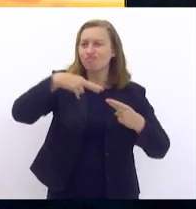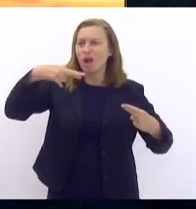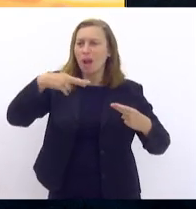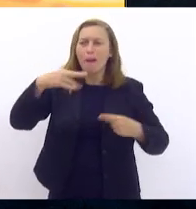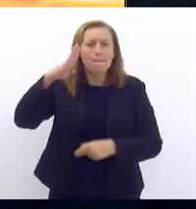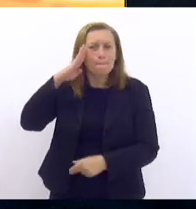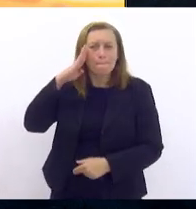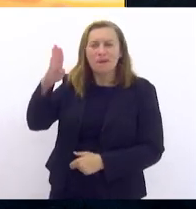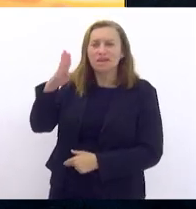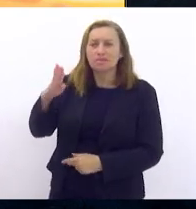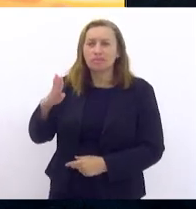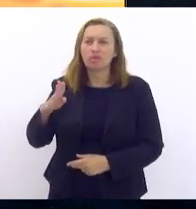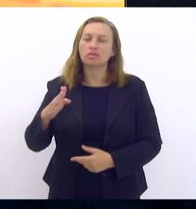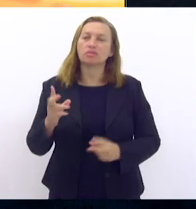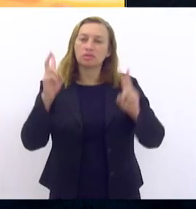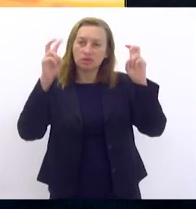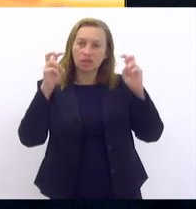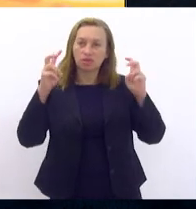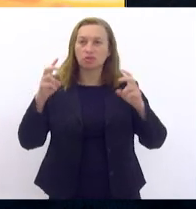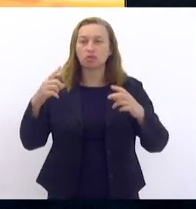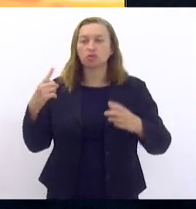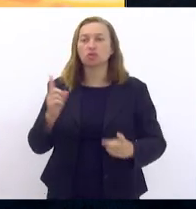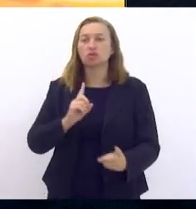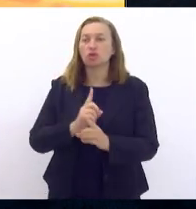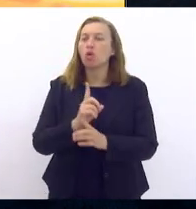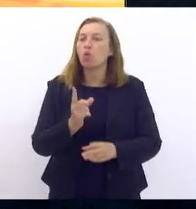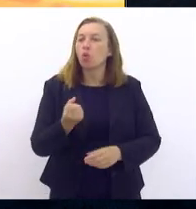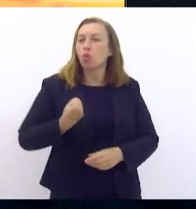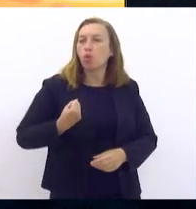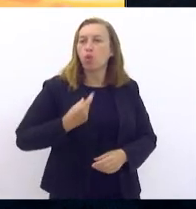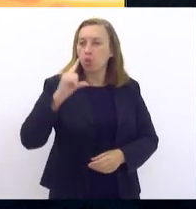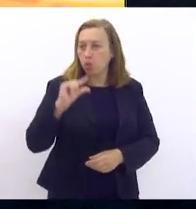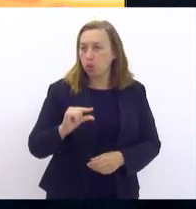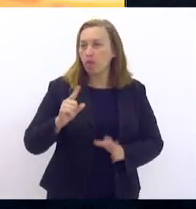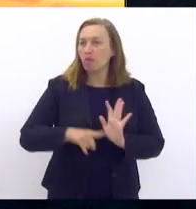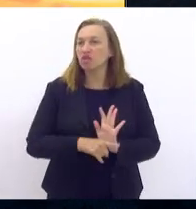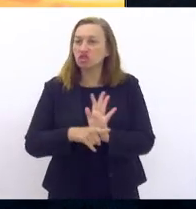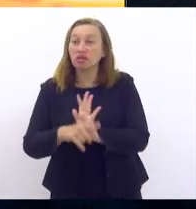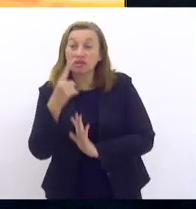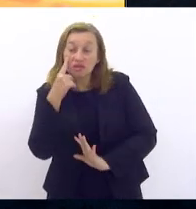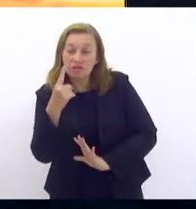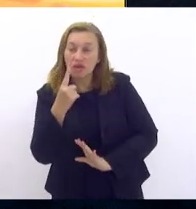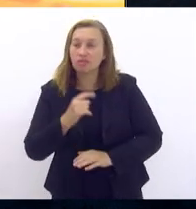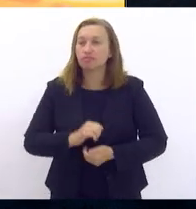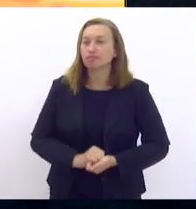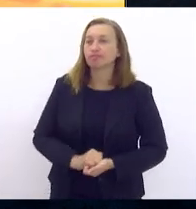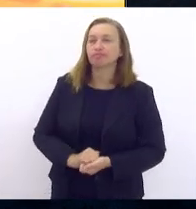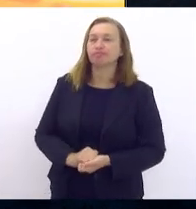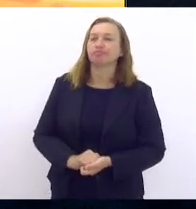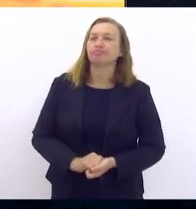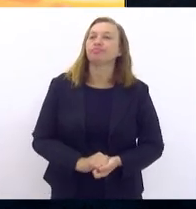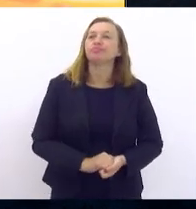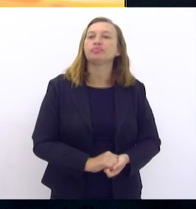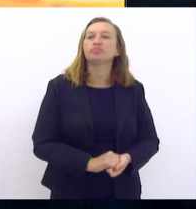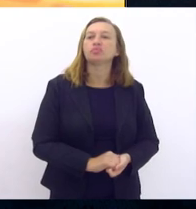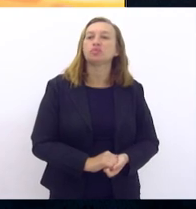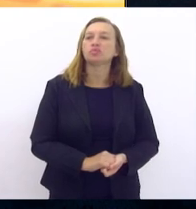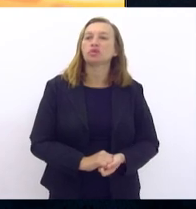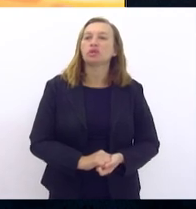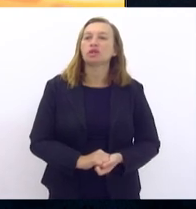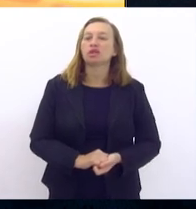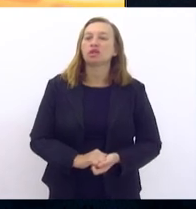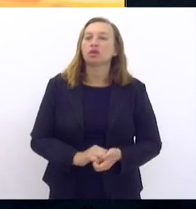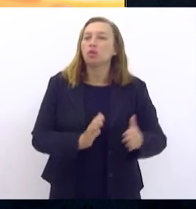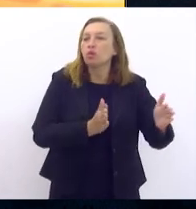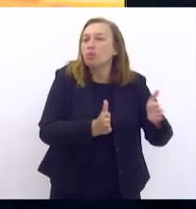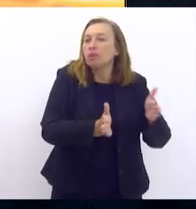Desse nosso encontro os números estão muito pequenos mas eu vou ajudar vocês ver aqui vem aqui o ciclo de vida